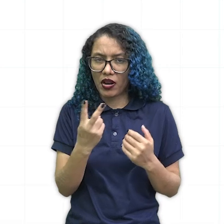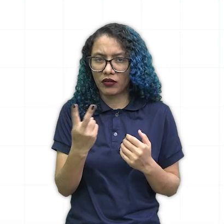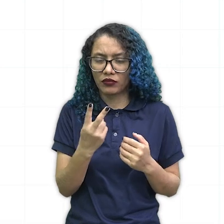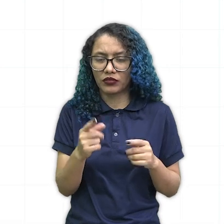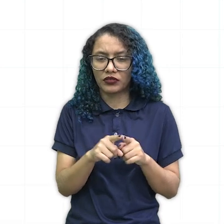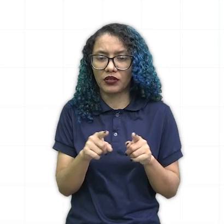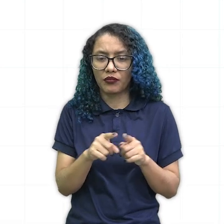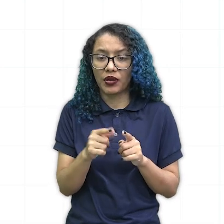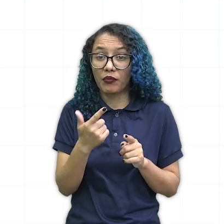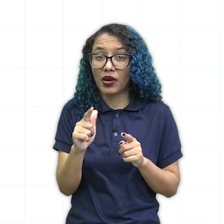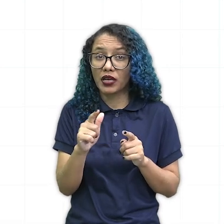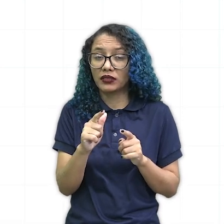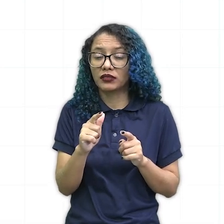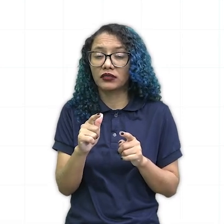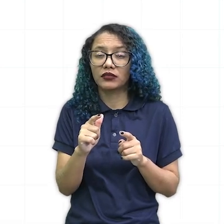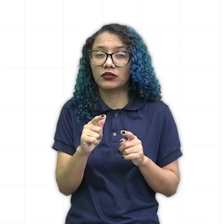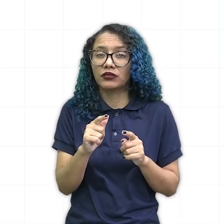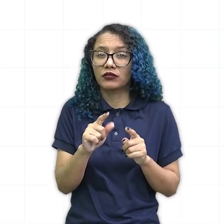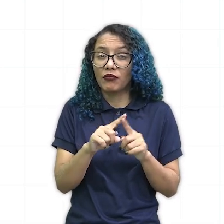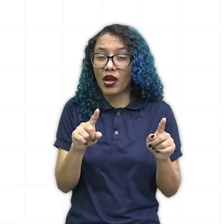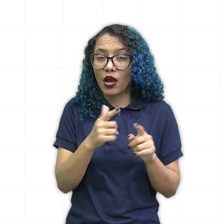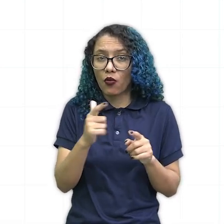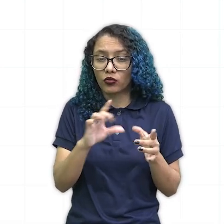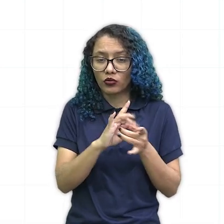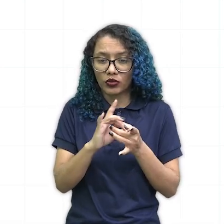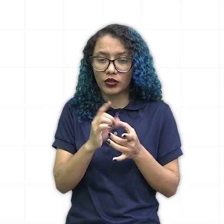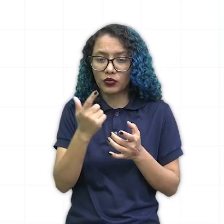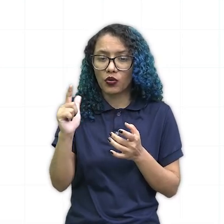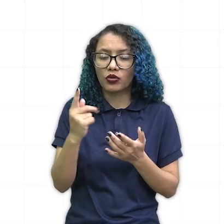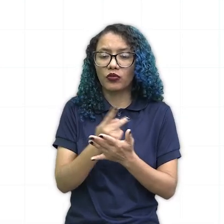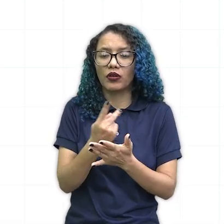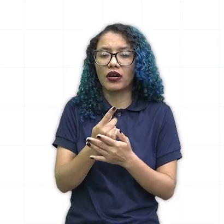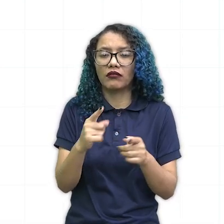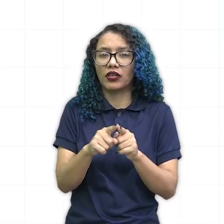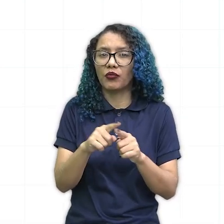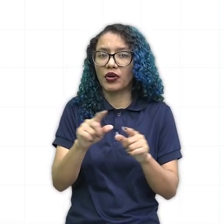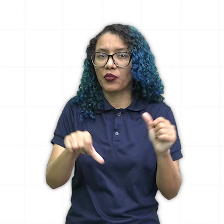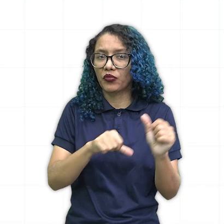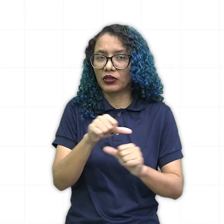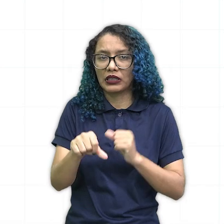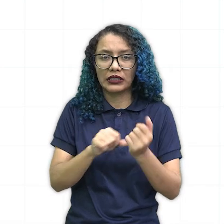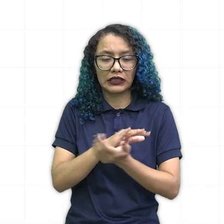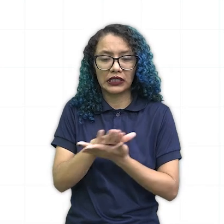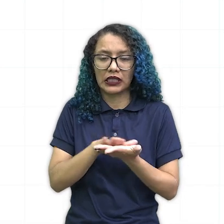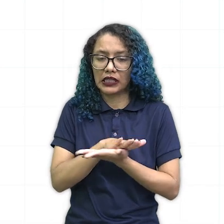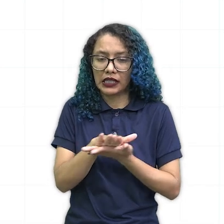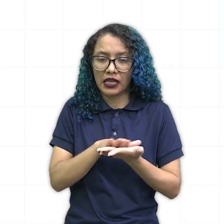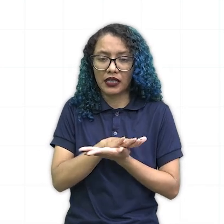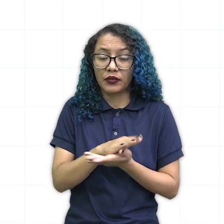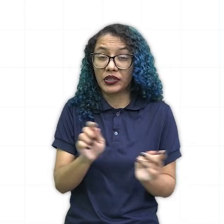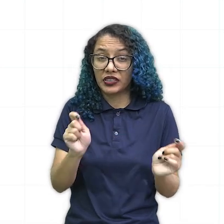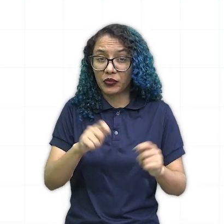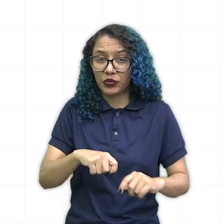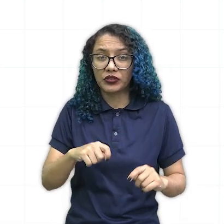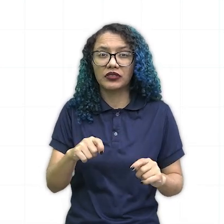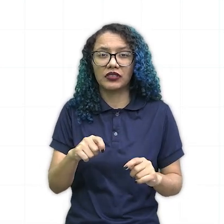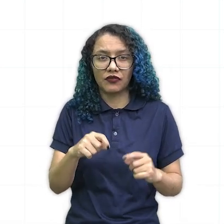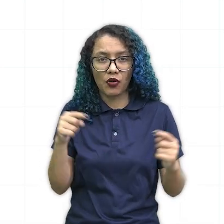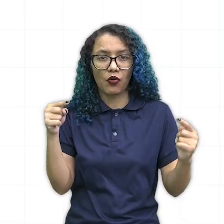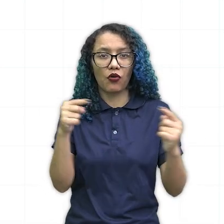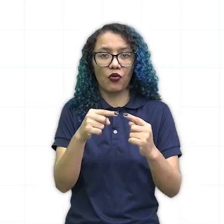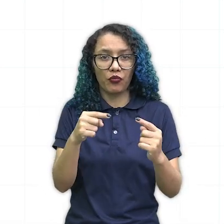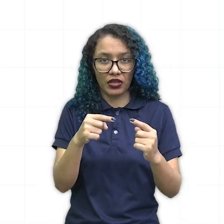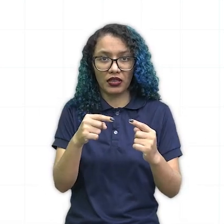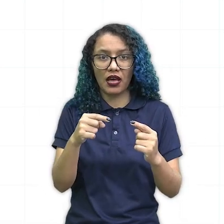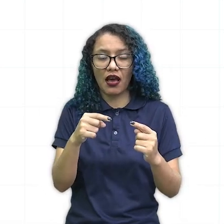The famous não está certo porque ele não recebeu nenhuma alteração e para usarmos o grau superlativo